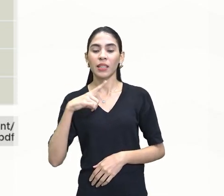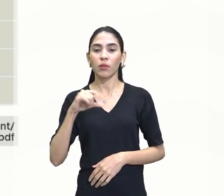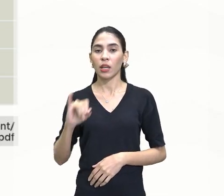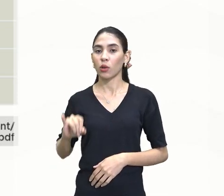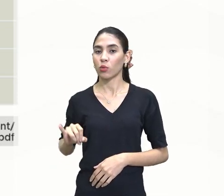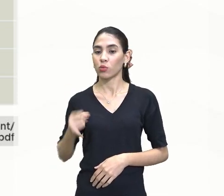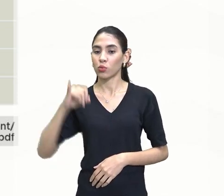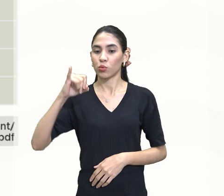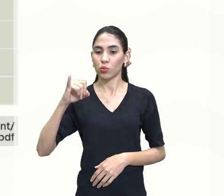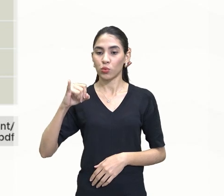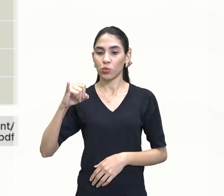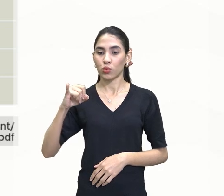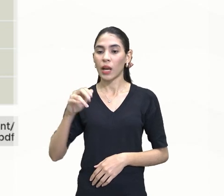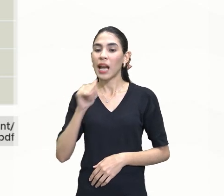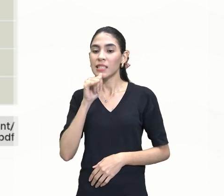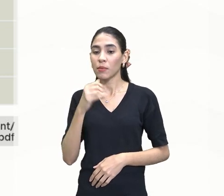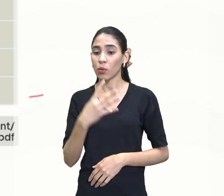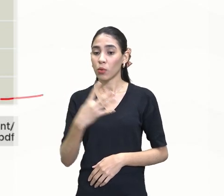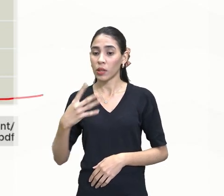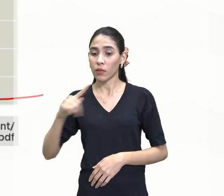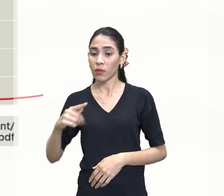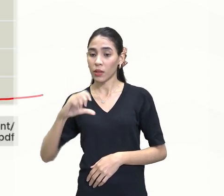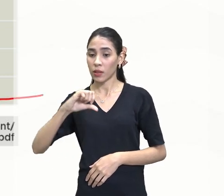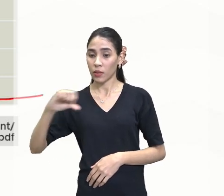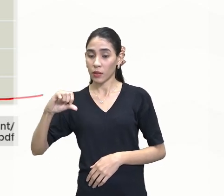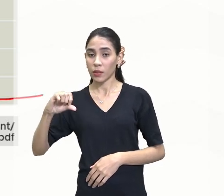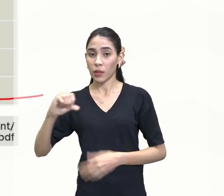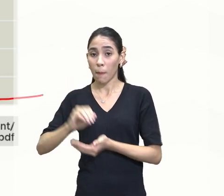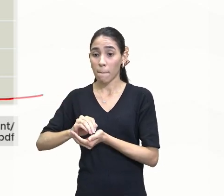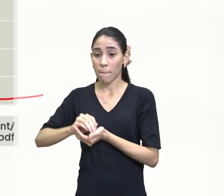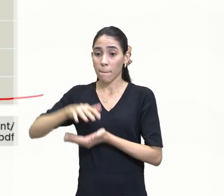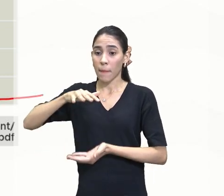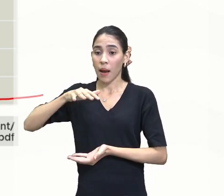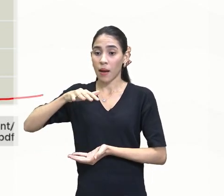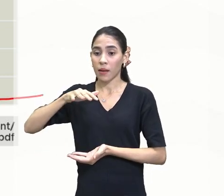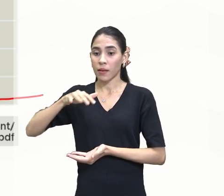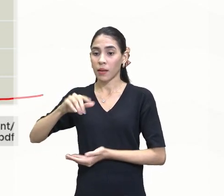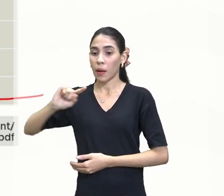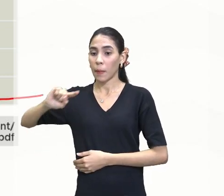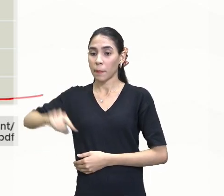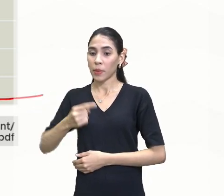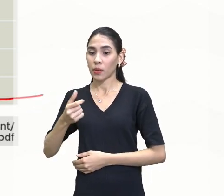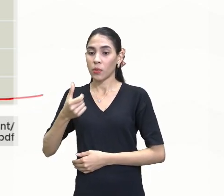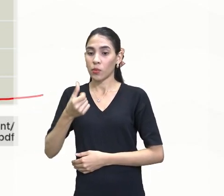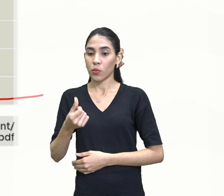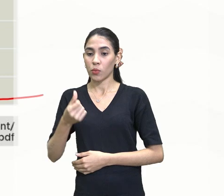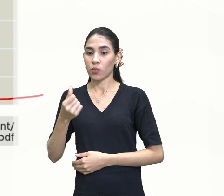de R$ 44,99. E o seu montante será de R$